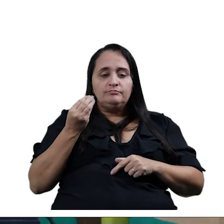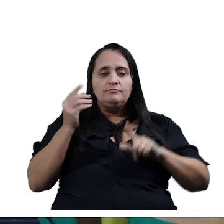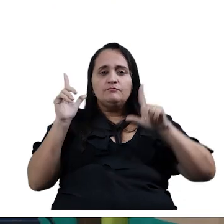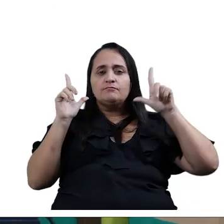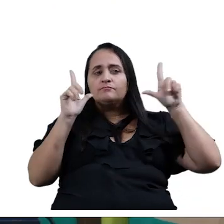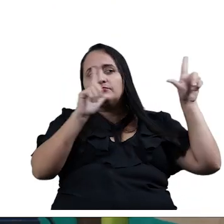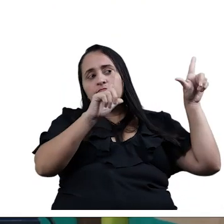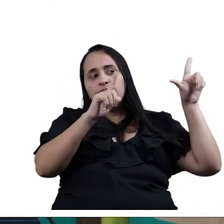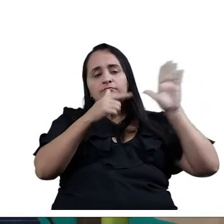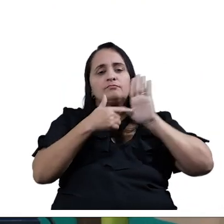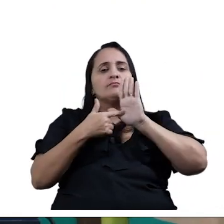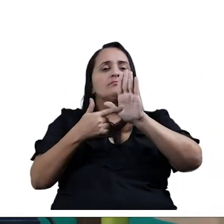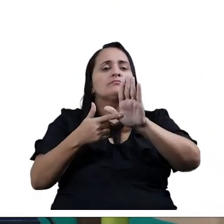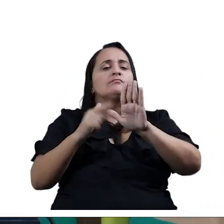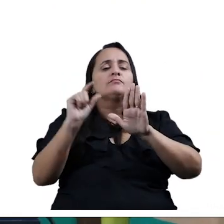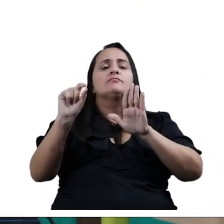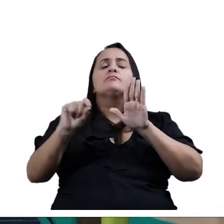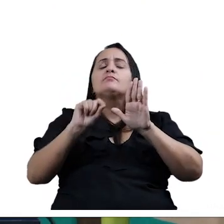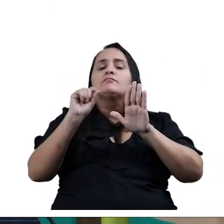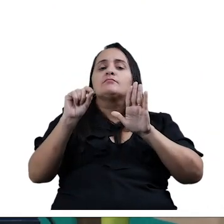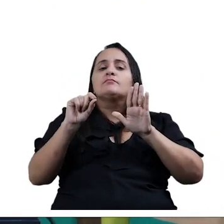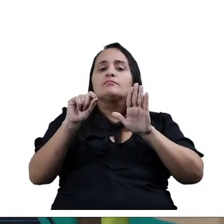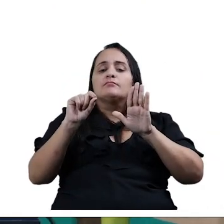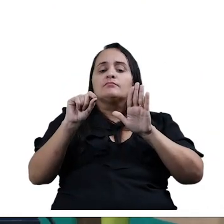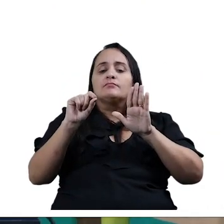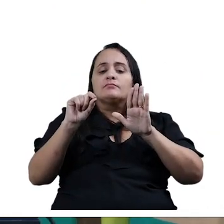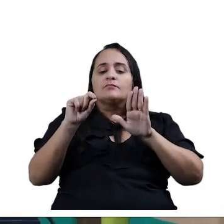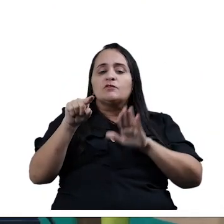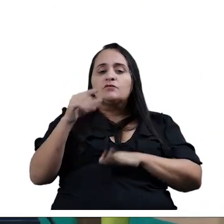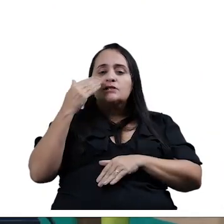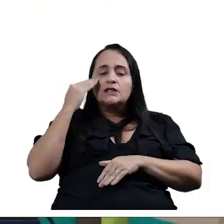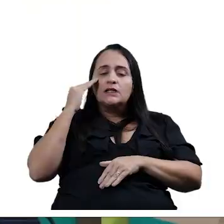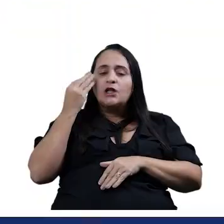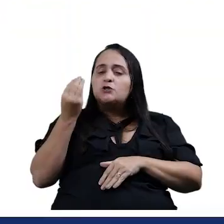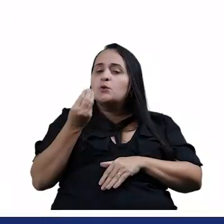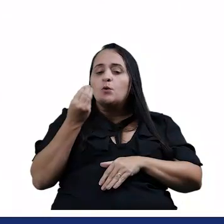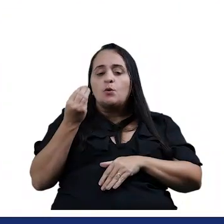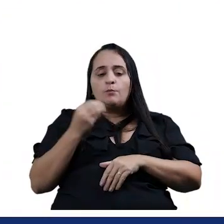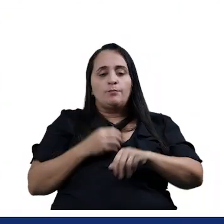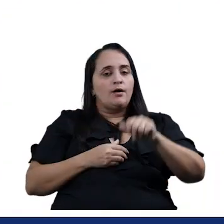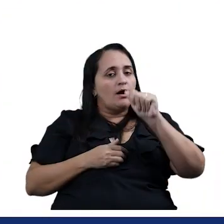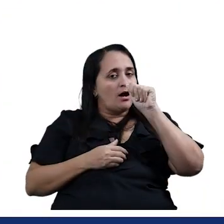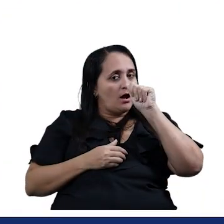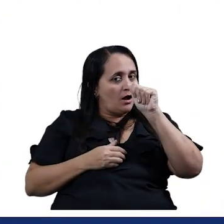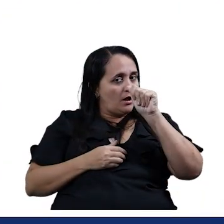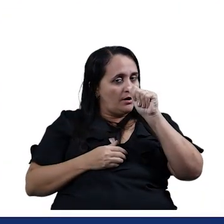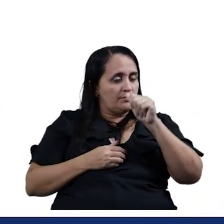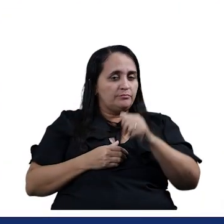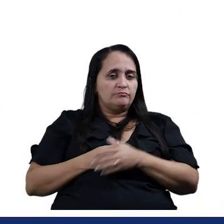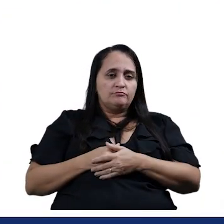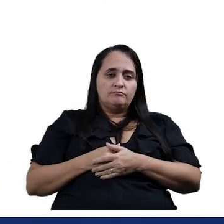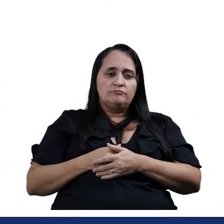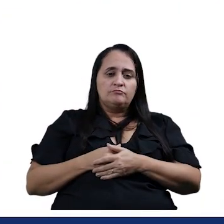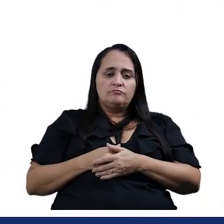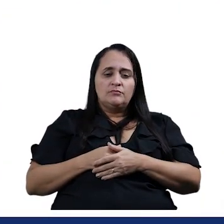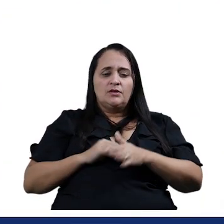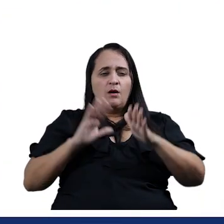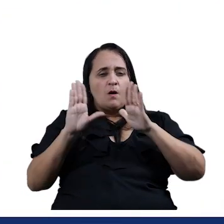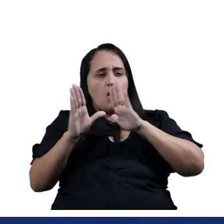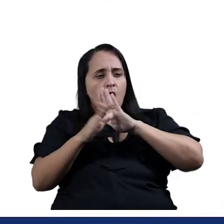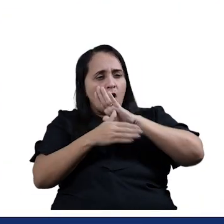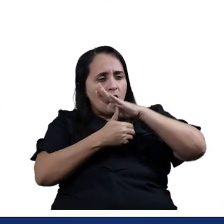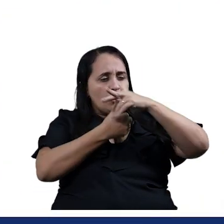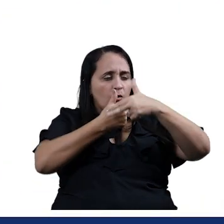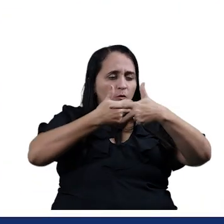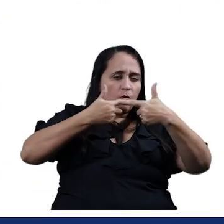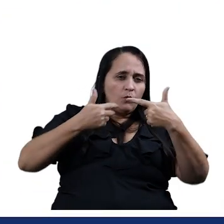é que o cartaz quer dizer? O que é que o cartaz quer dizer? Está escrito ali, você entende como? Letra A corrupção